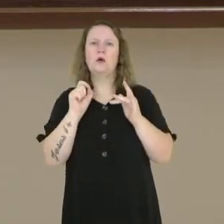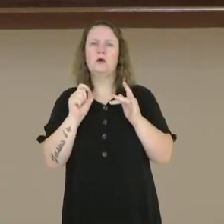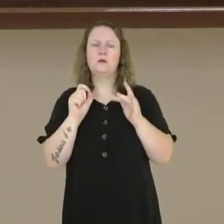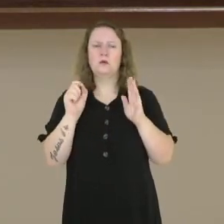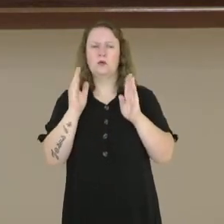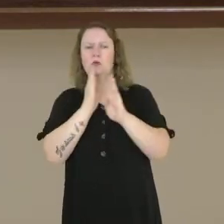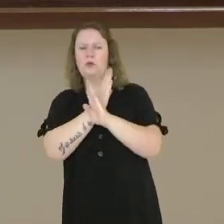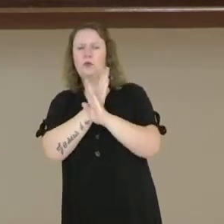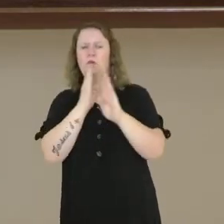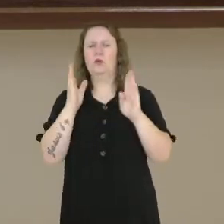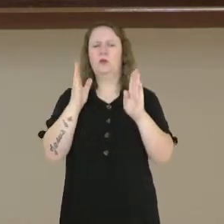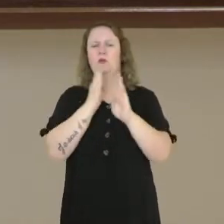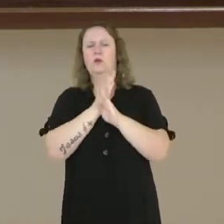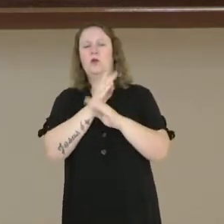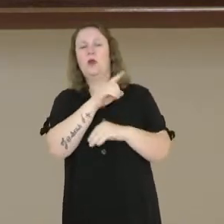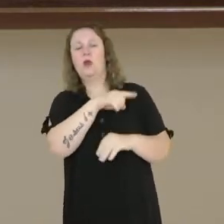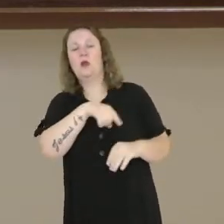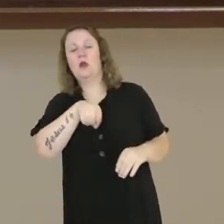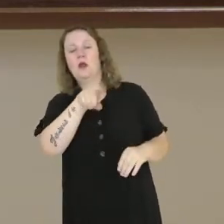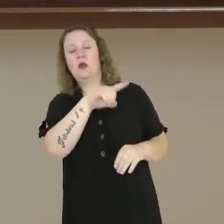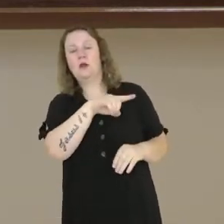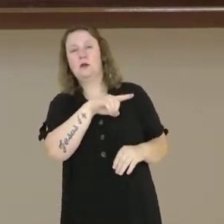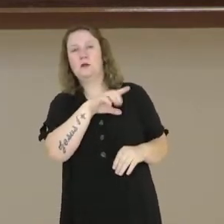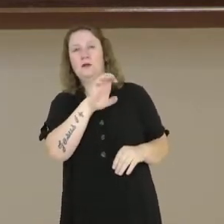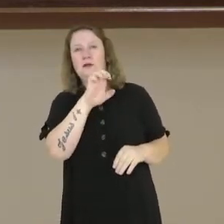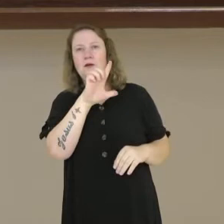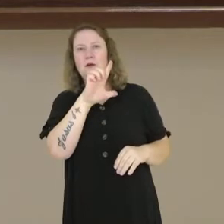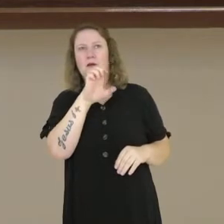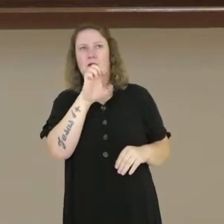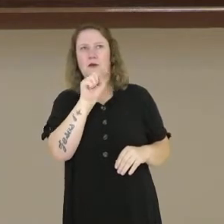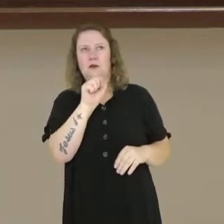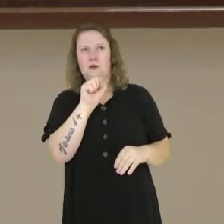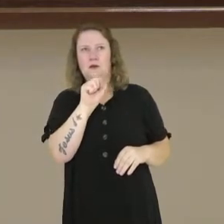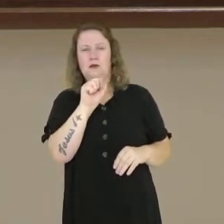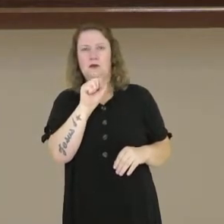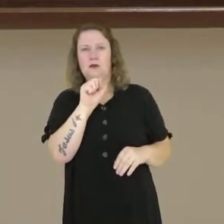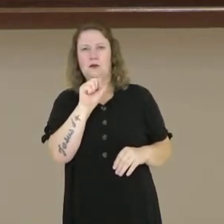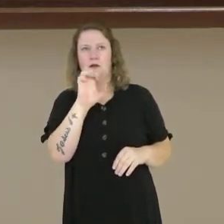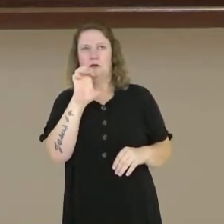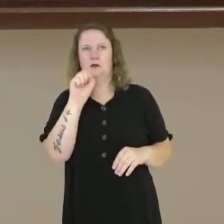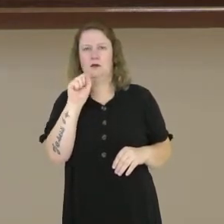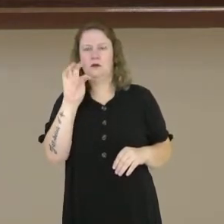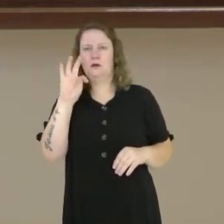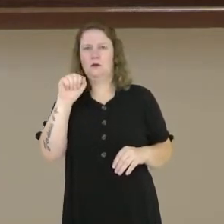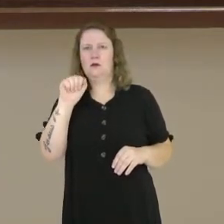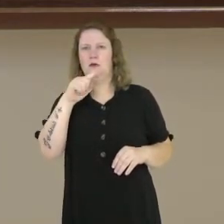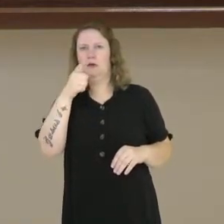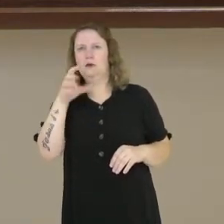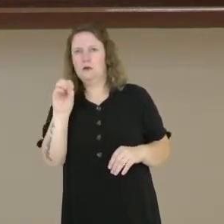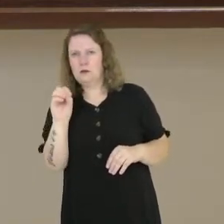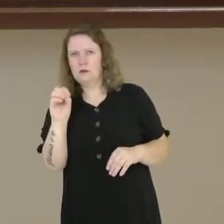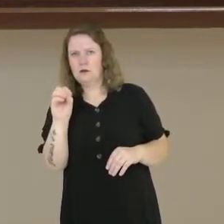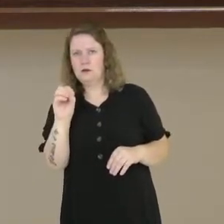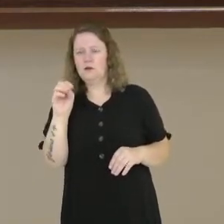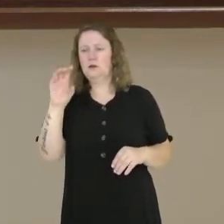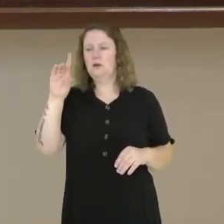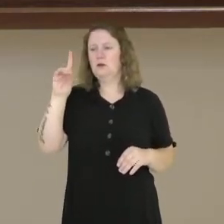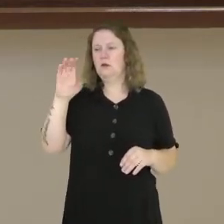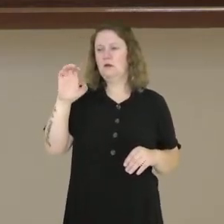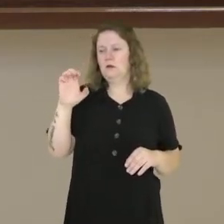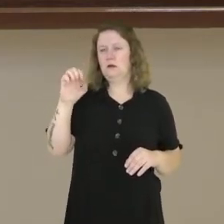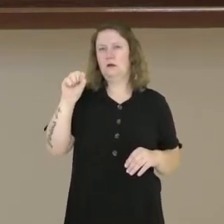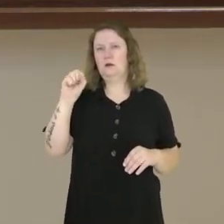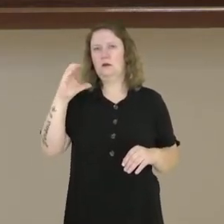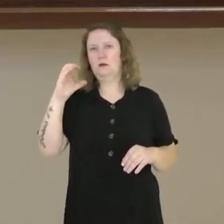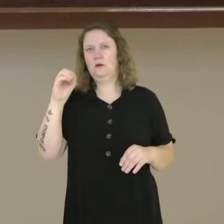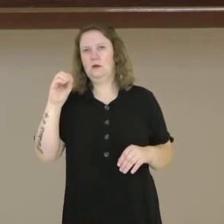desconfiados, que é predicativo do sujeito. Então, aqui, desculpa, nesse caso nós temos então o verbo de ligação mais predicativo do sujeito, e a professora